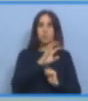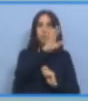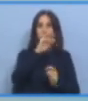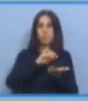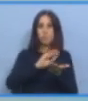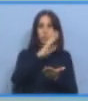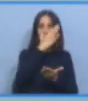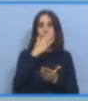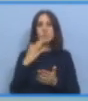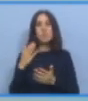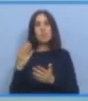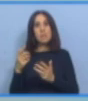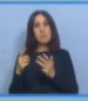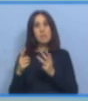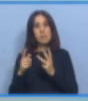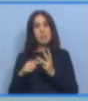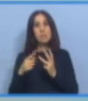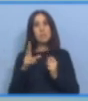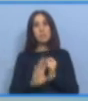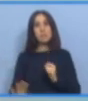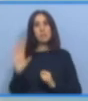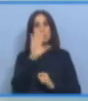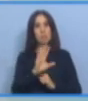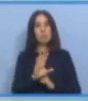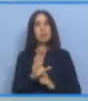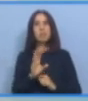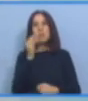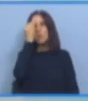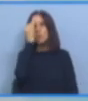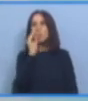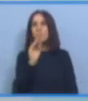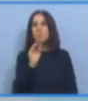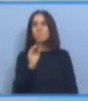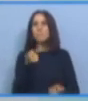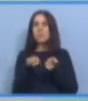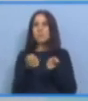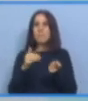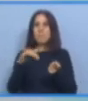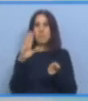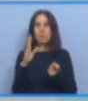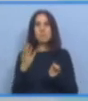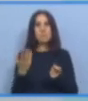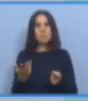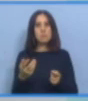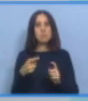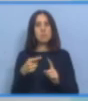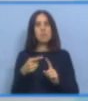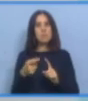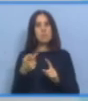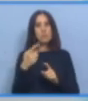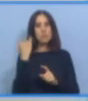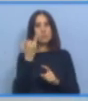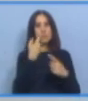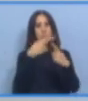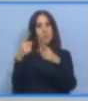mais pobres. E a nível nacional, recomendamos uma maior coordenação entre as diferentes